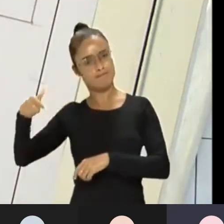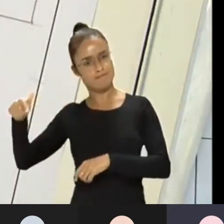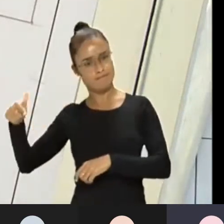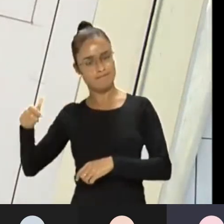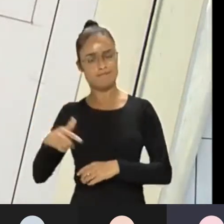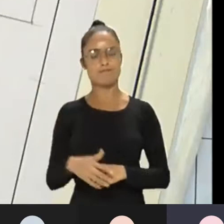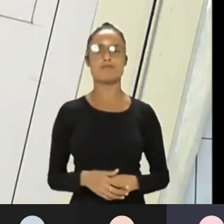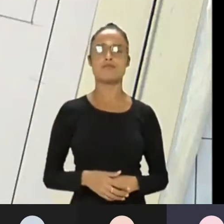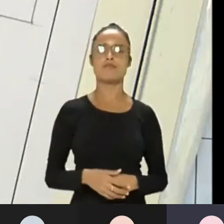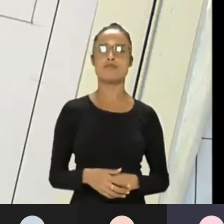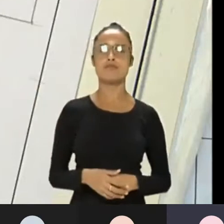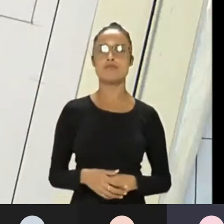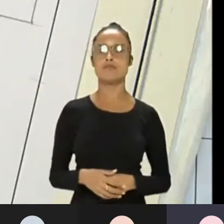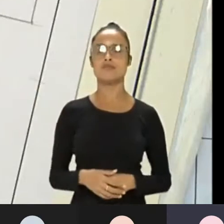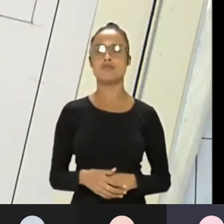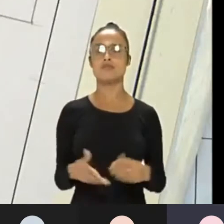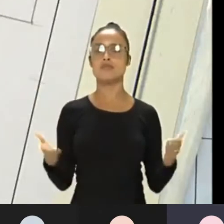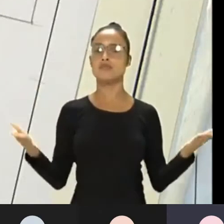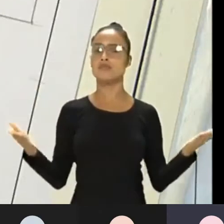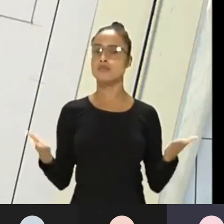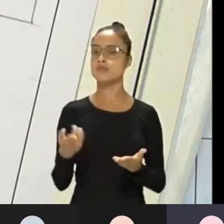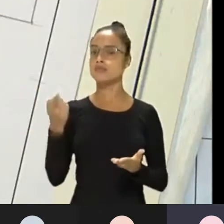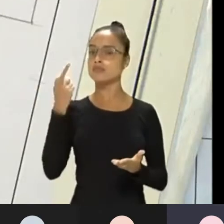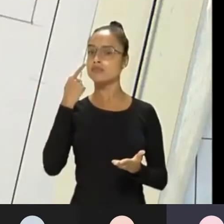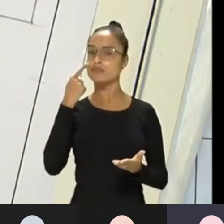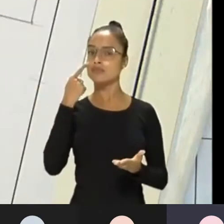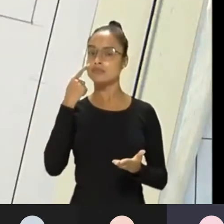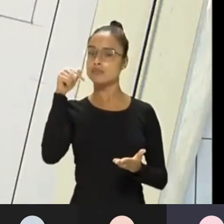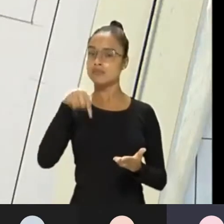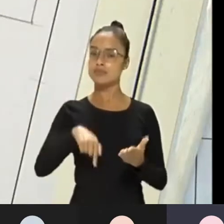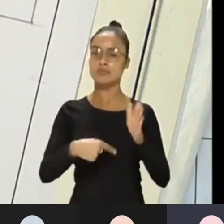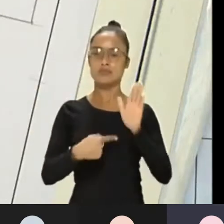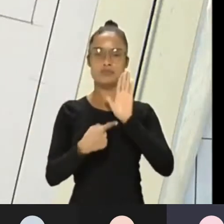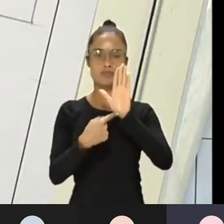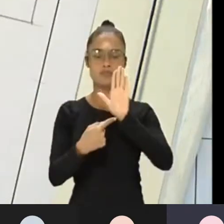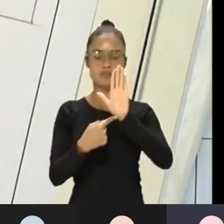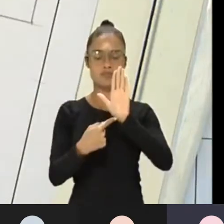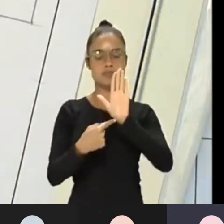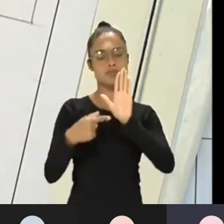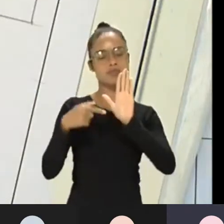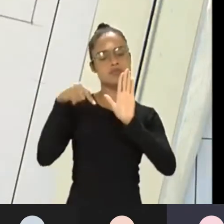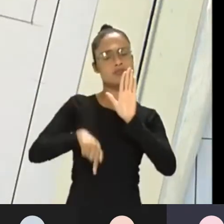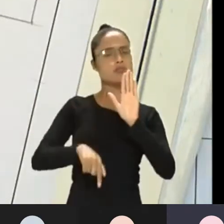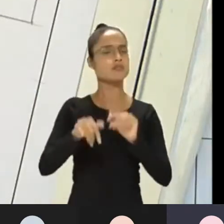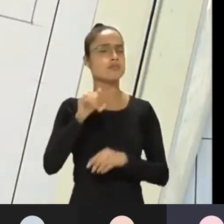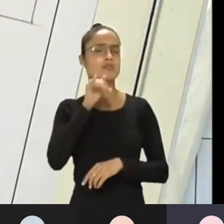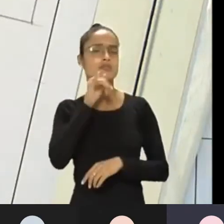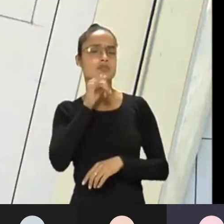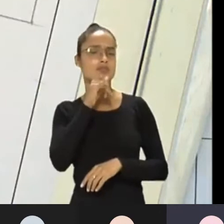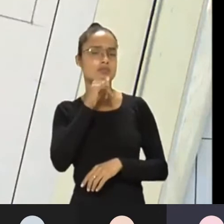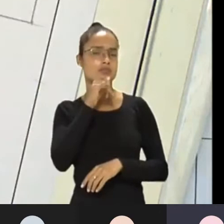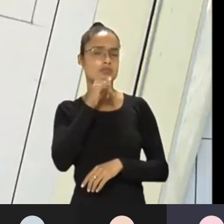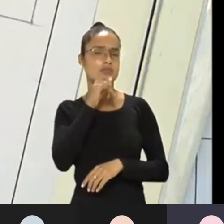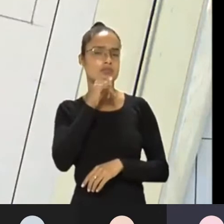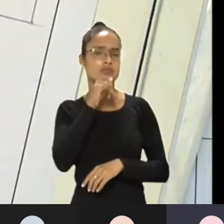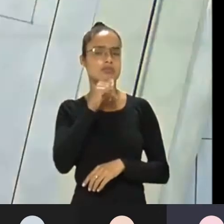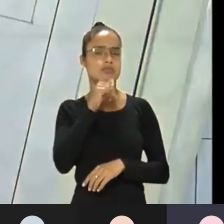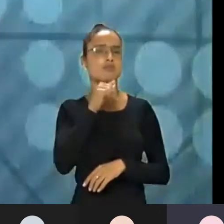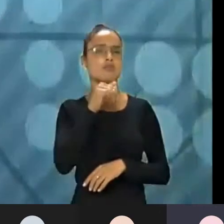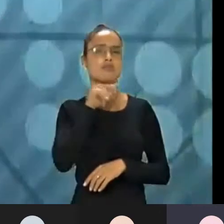bidimensionais. A título de ilustração, nós vamos mostrar alguns exemplos